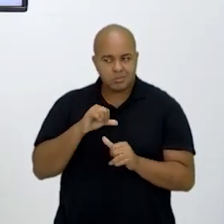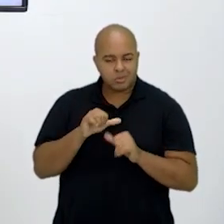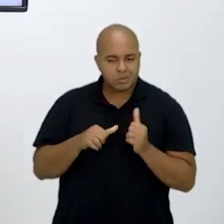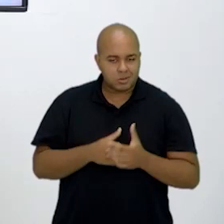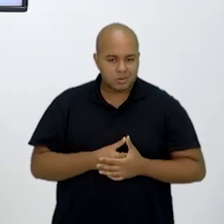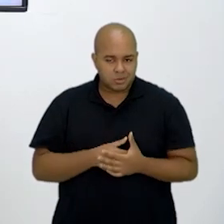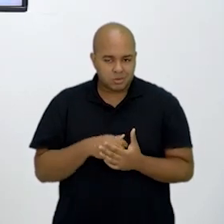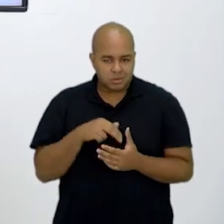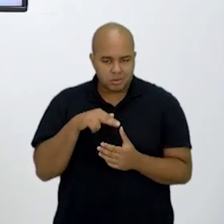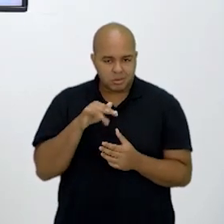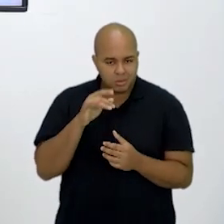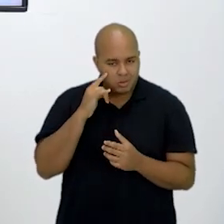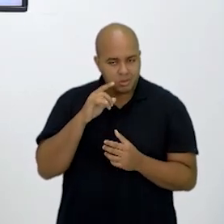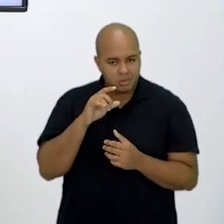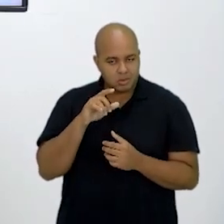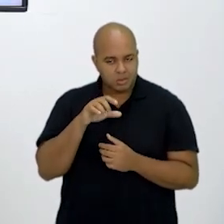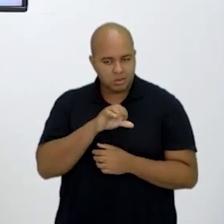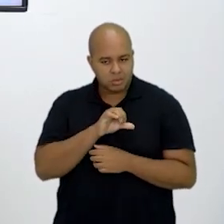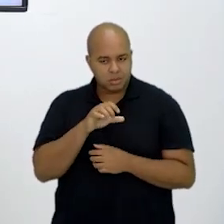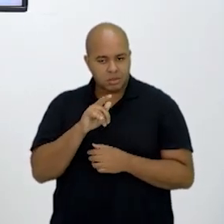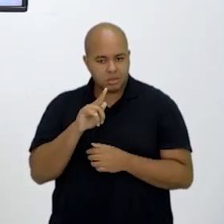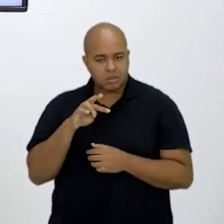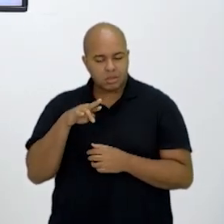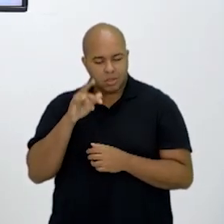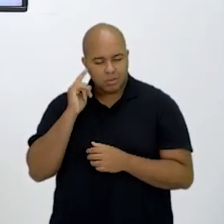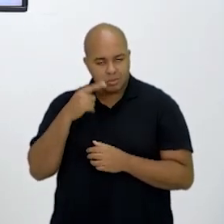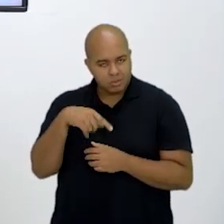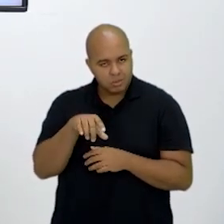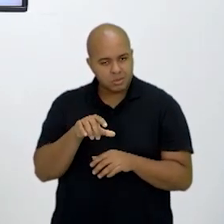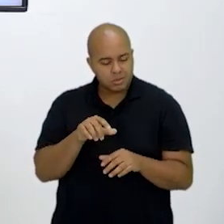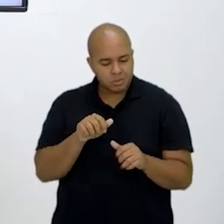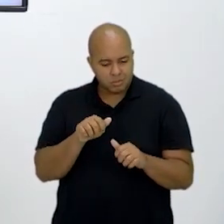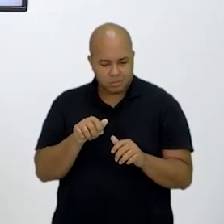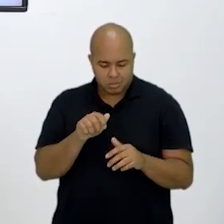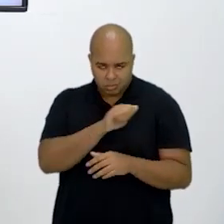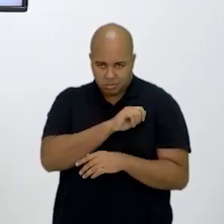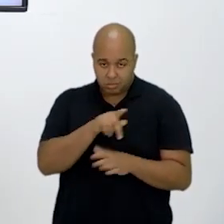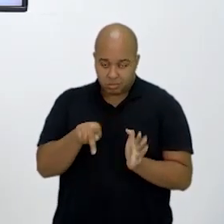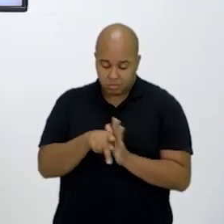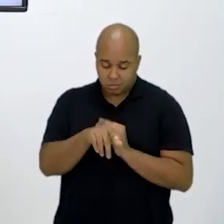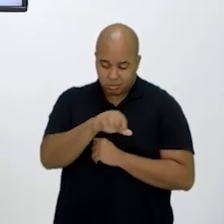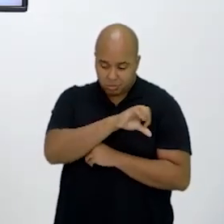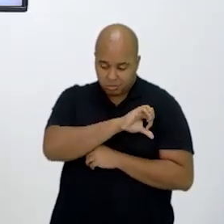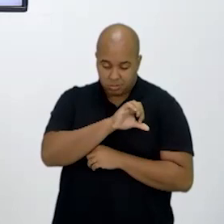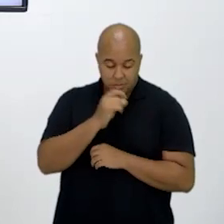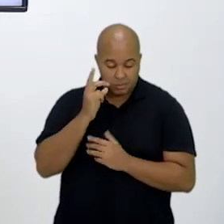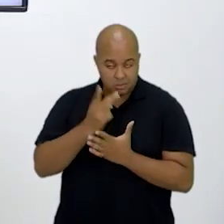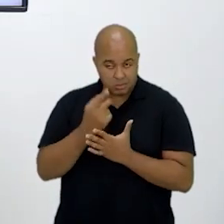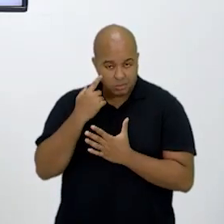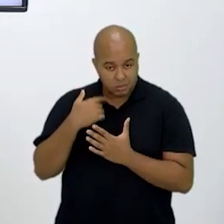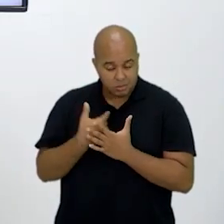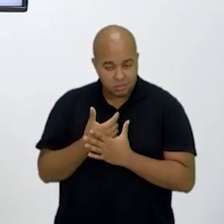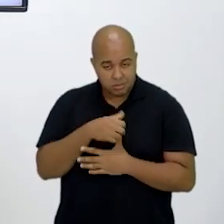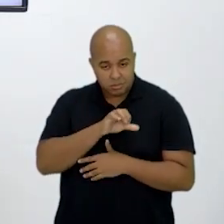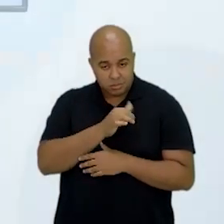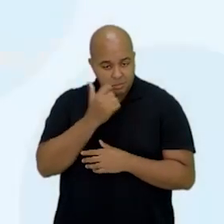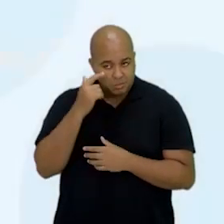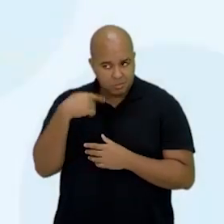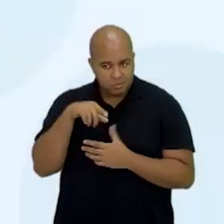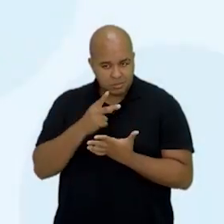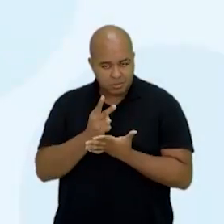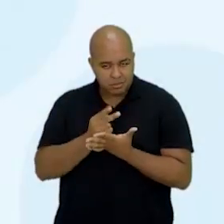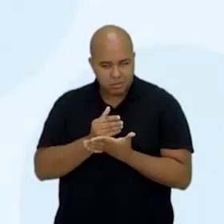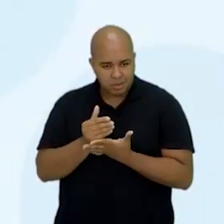Nice grayders são vocês aí Os estudantes do nono ano a gente sempre está a gente sempre começa